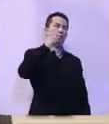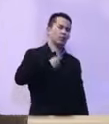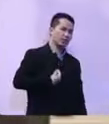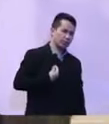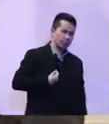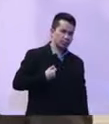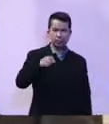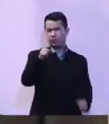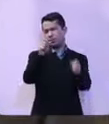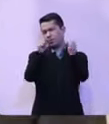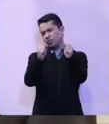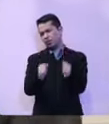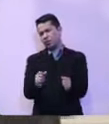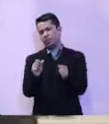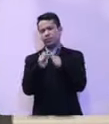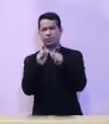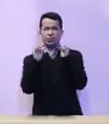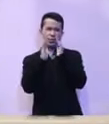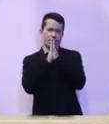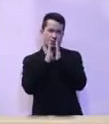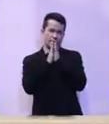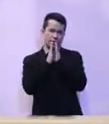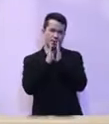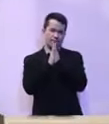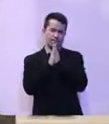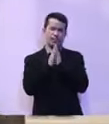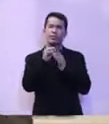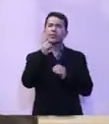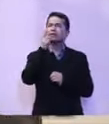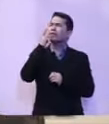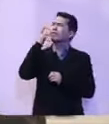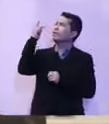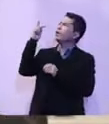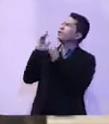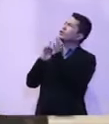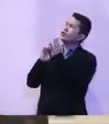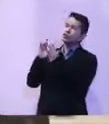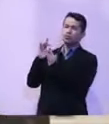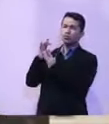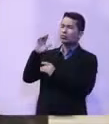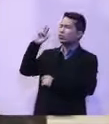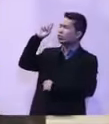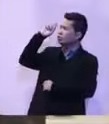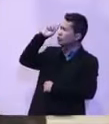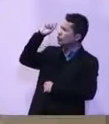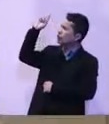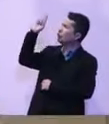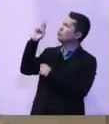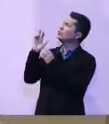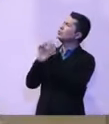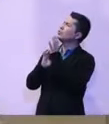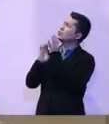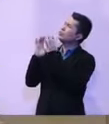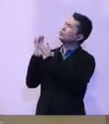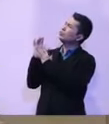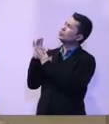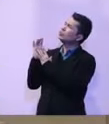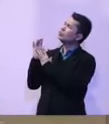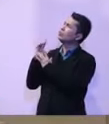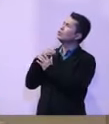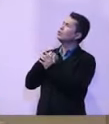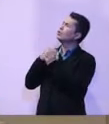ora comigo essa oração. Diga assim para Jesus: Senhor Jesus, eu